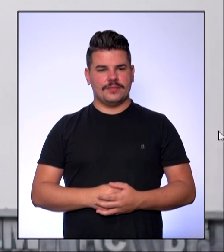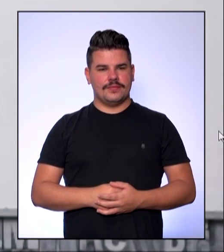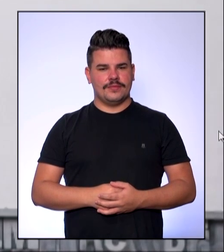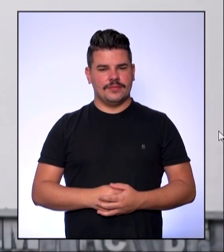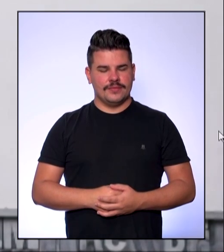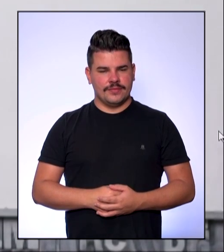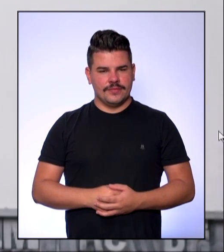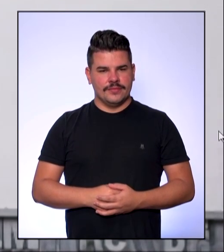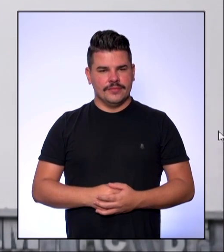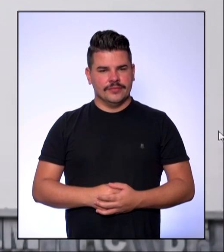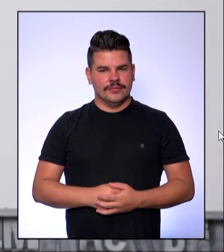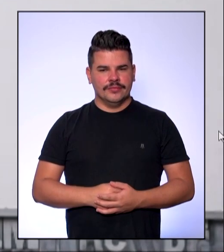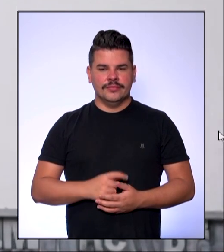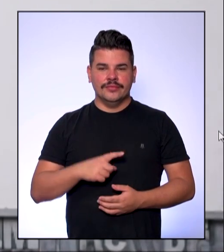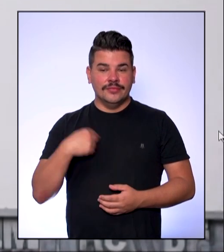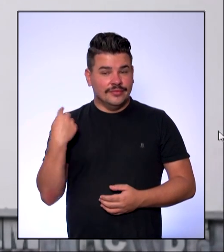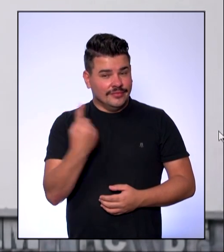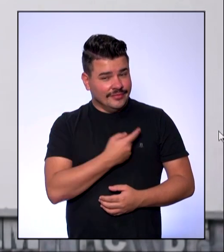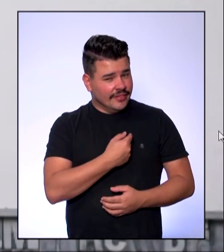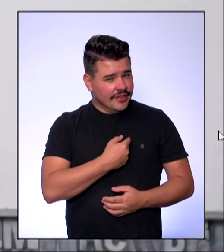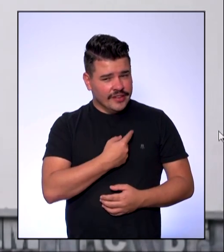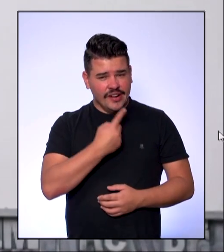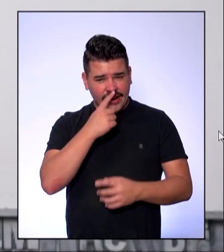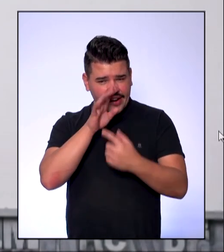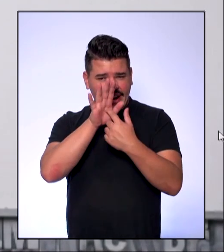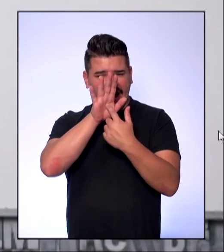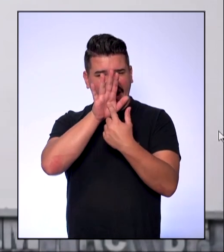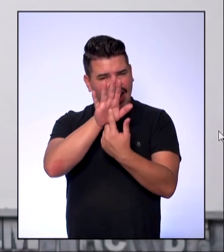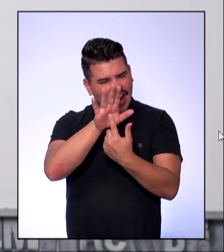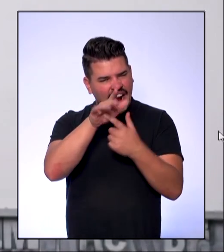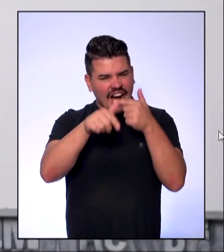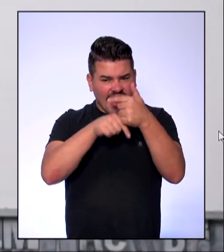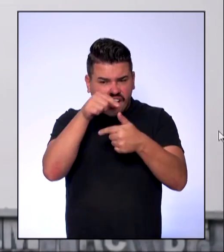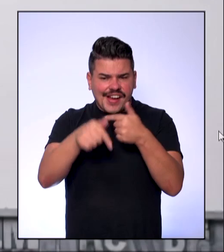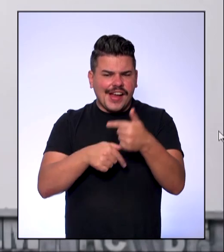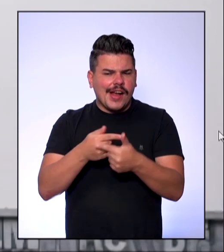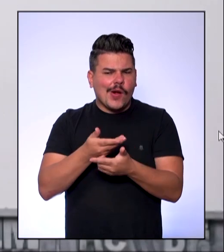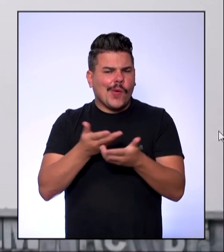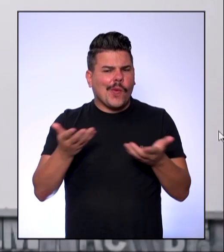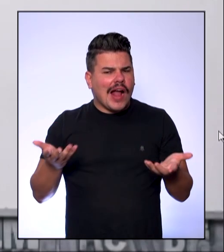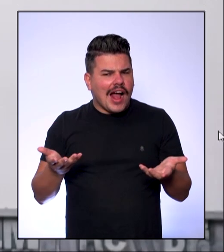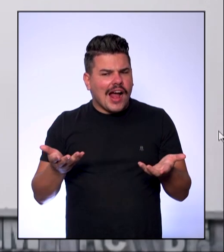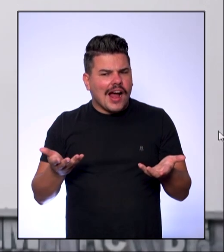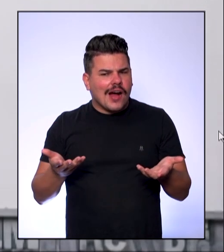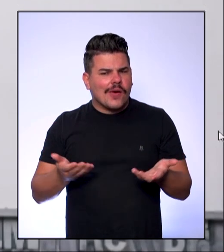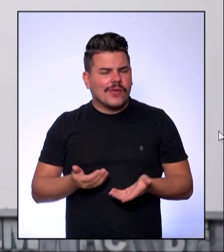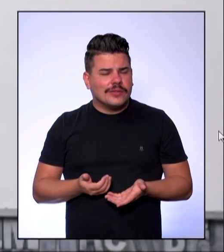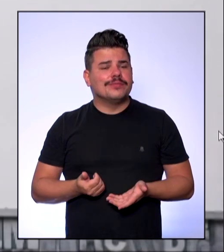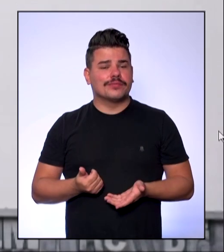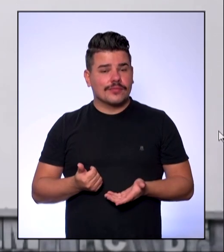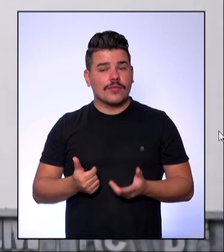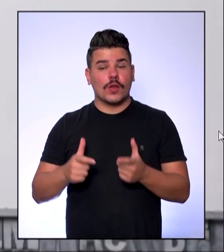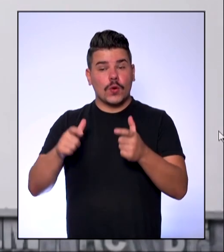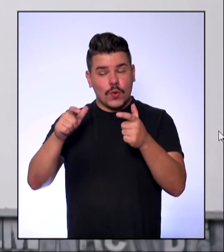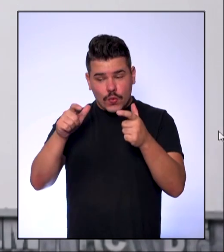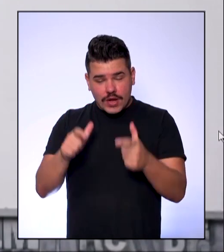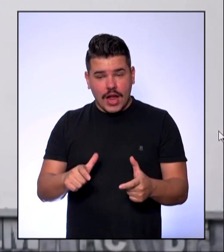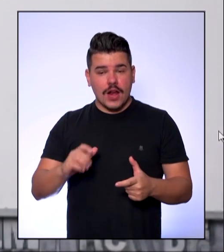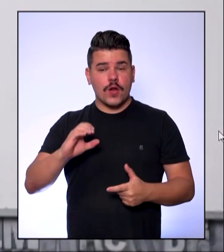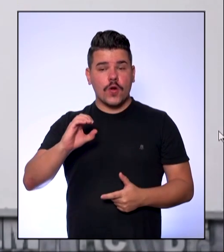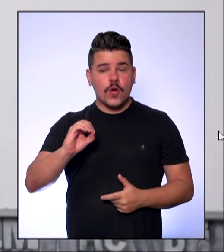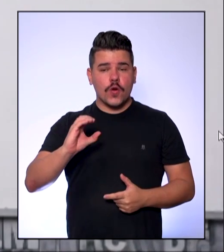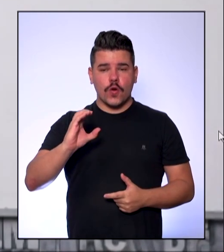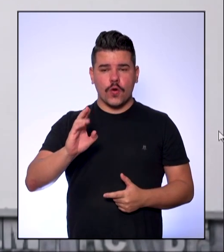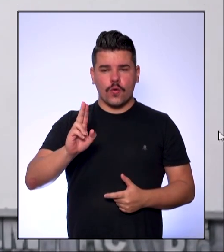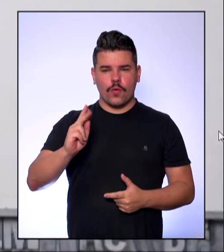nós apresentamos e nós trabalhamos em qual perspectiva? Ocupação da